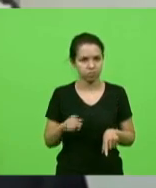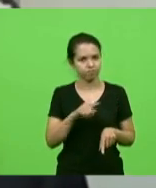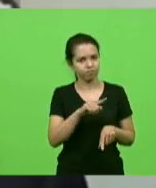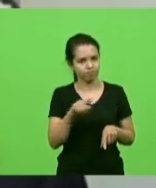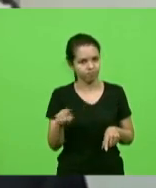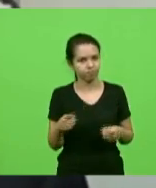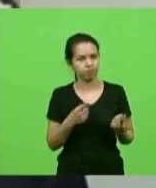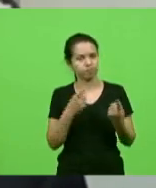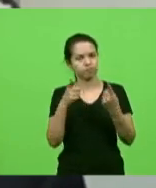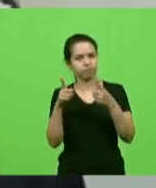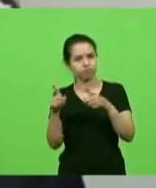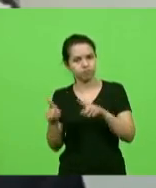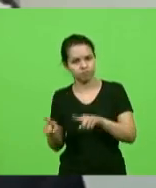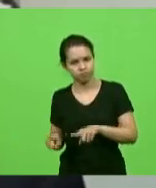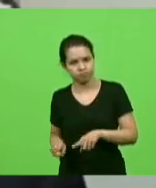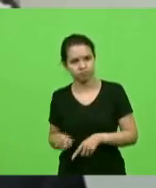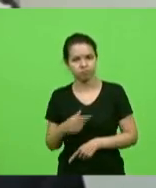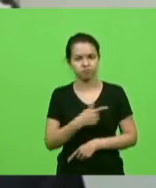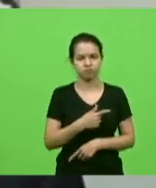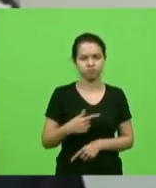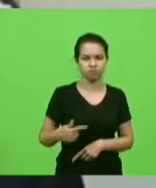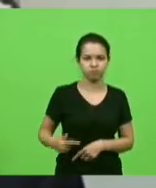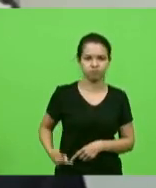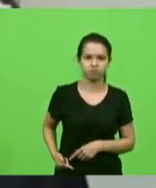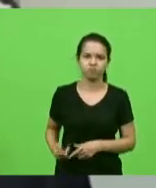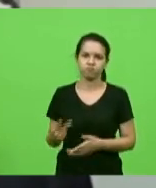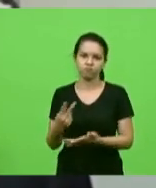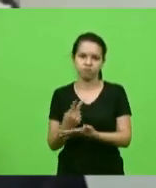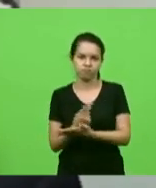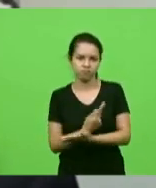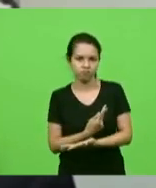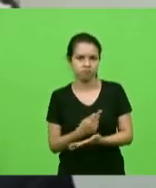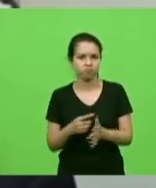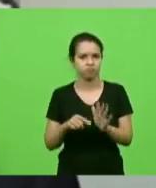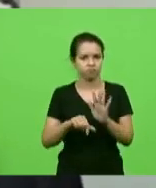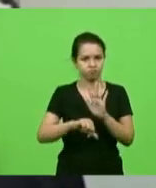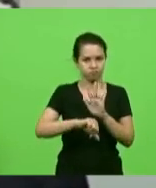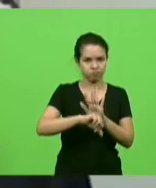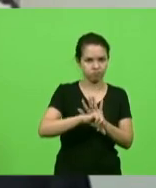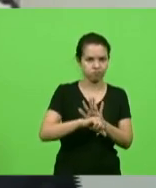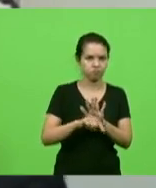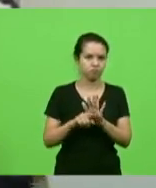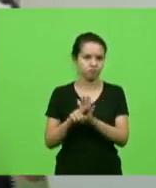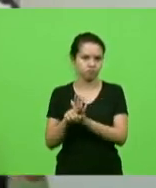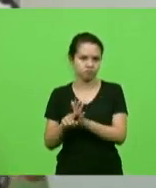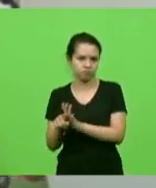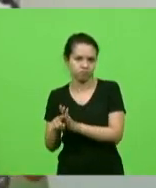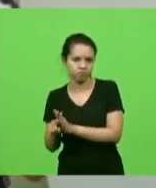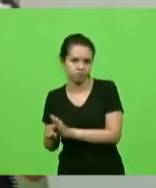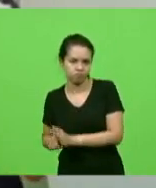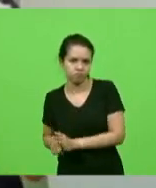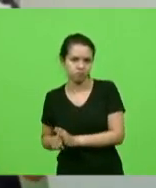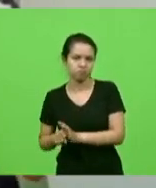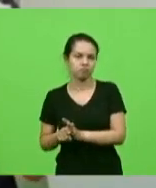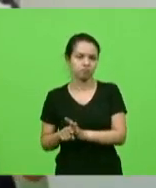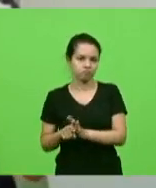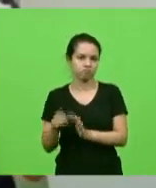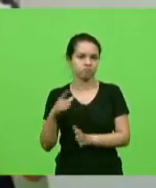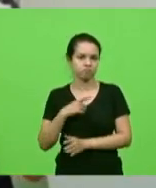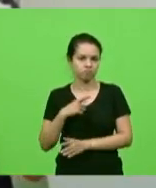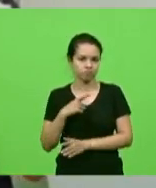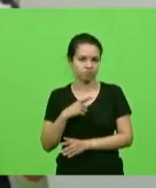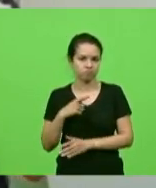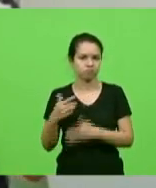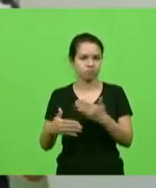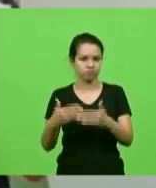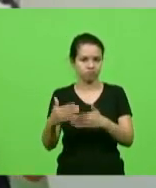contra o erário XIX a investigação criminal solicitada pelo chefe do Poder Executivo que evoluiu no